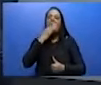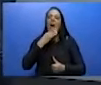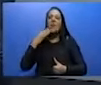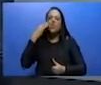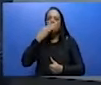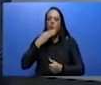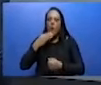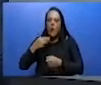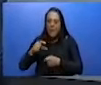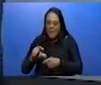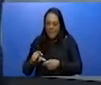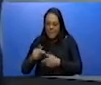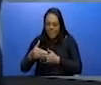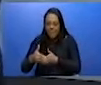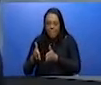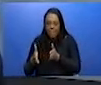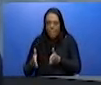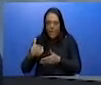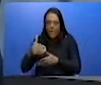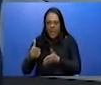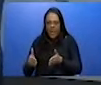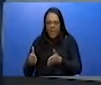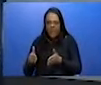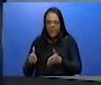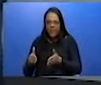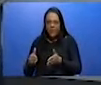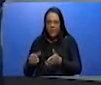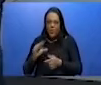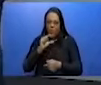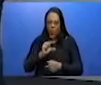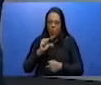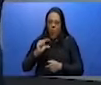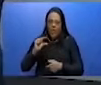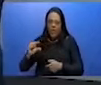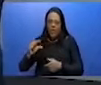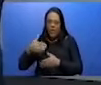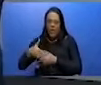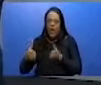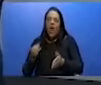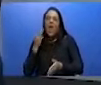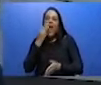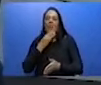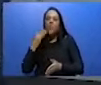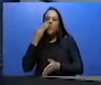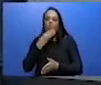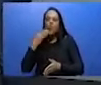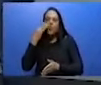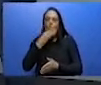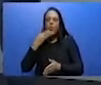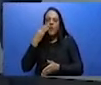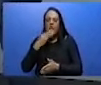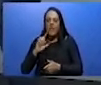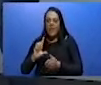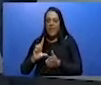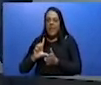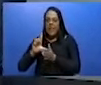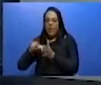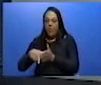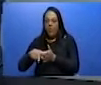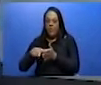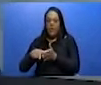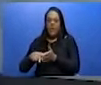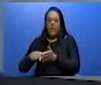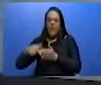em pedaços, que era chamado torrões, uns quadradinhos assim, feito de açúcar, que eram enviados